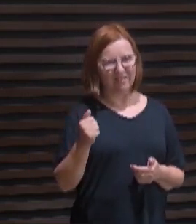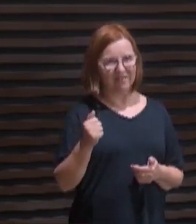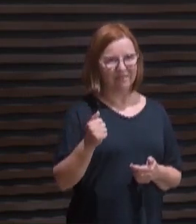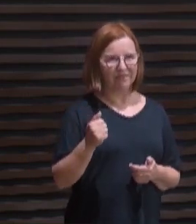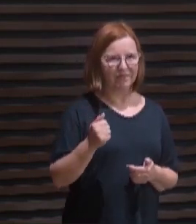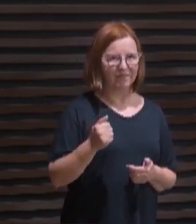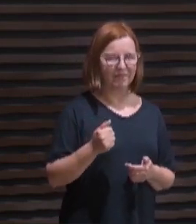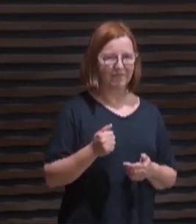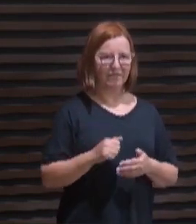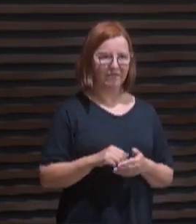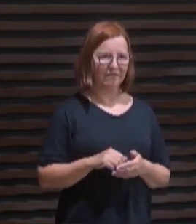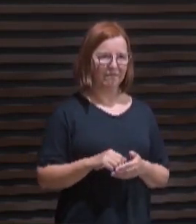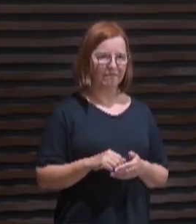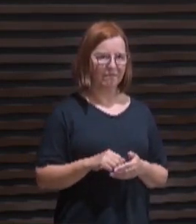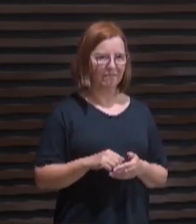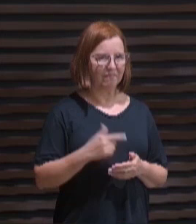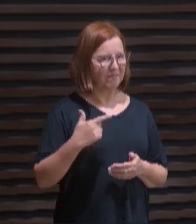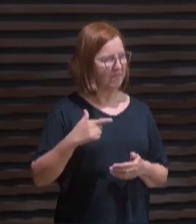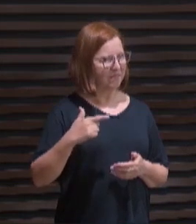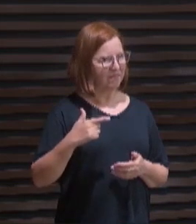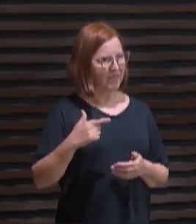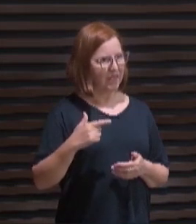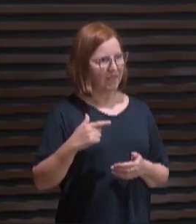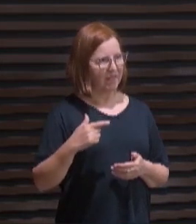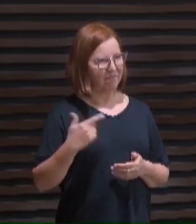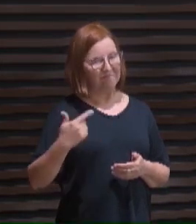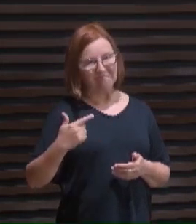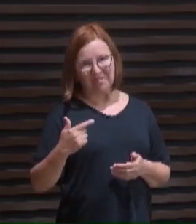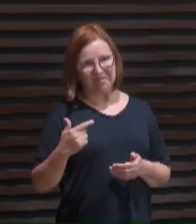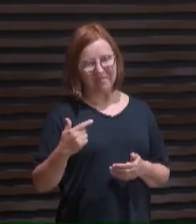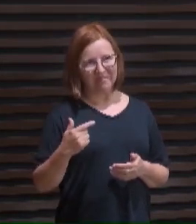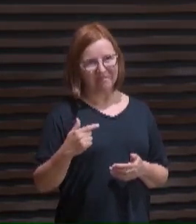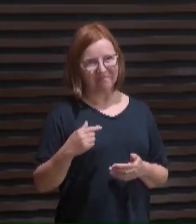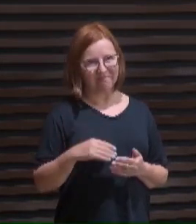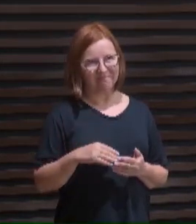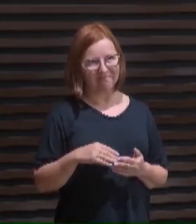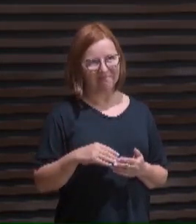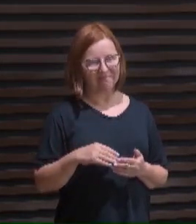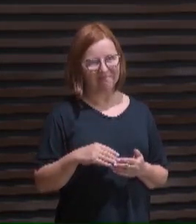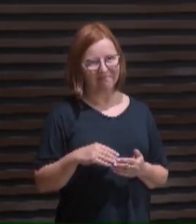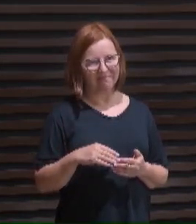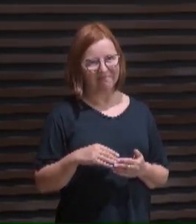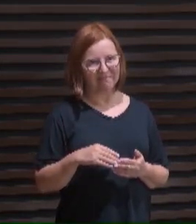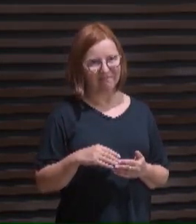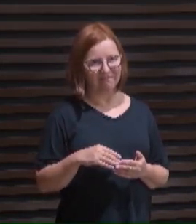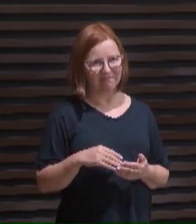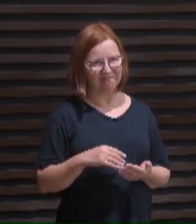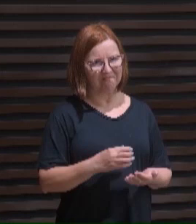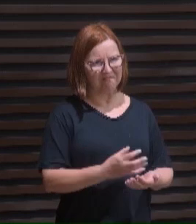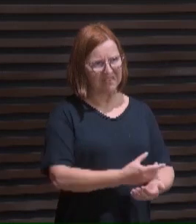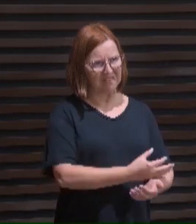sensibilidade nas diferenças. É uma pessoa que gosta de se mostrar, e ela